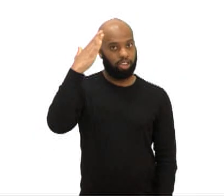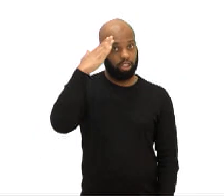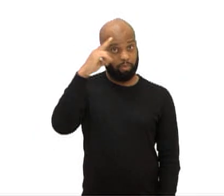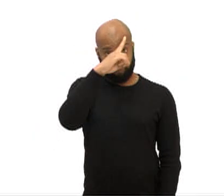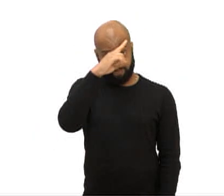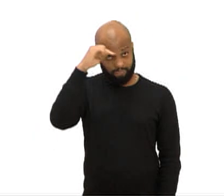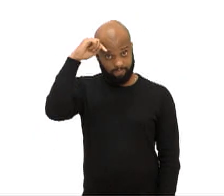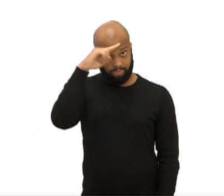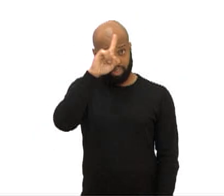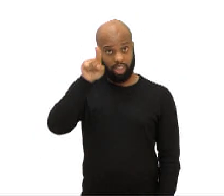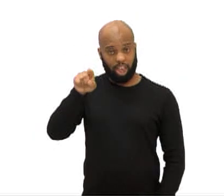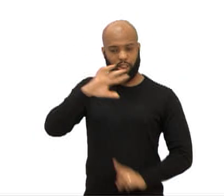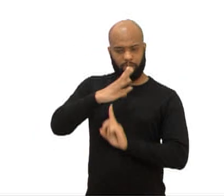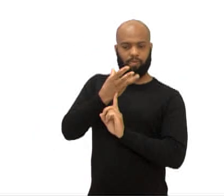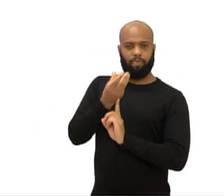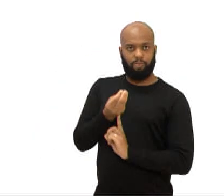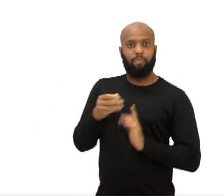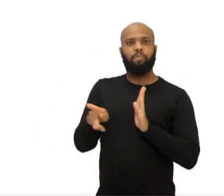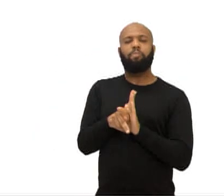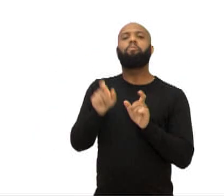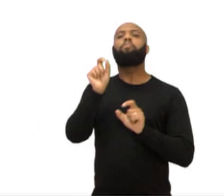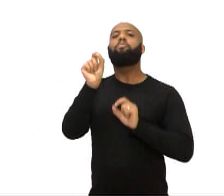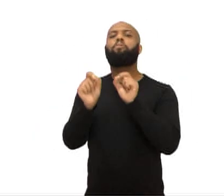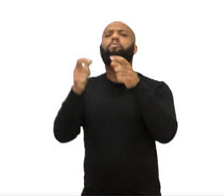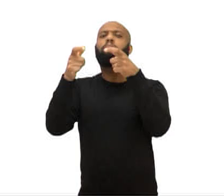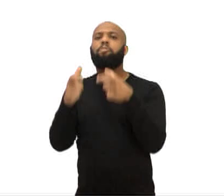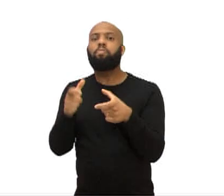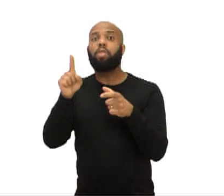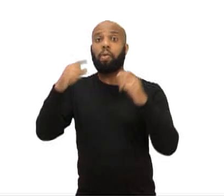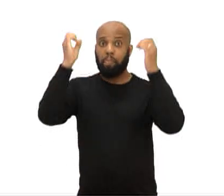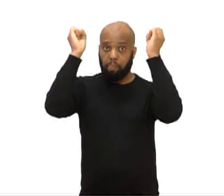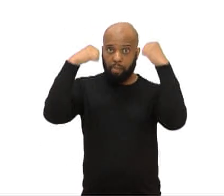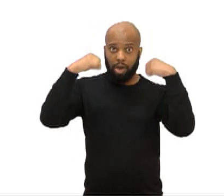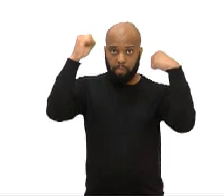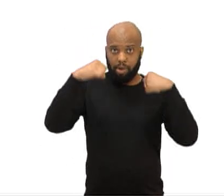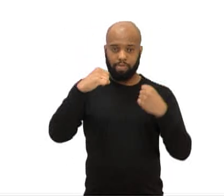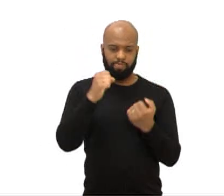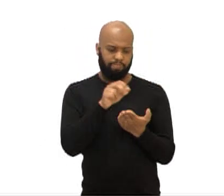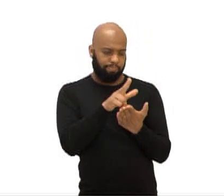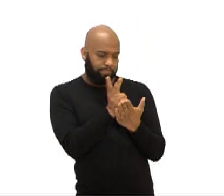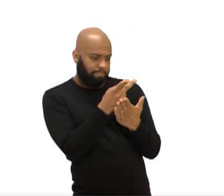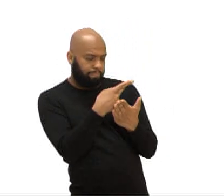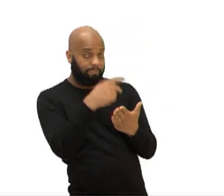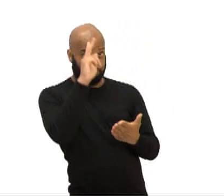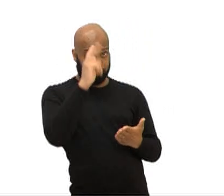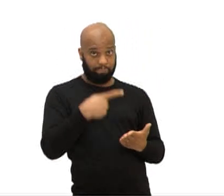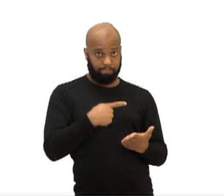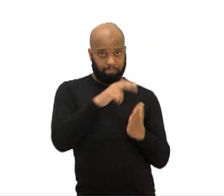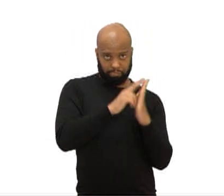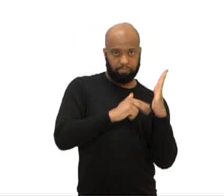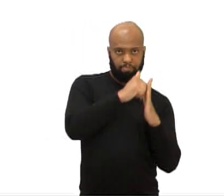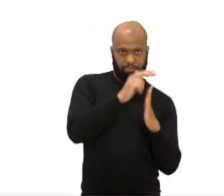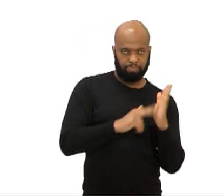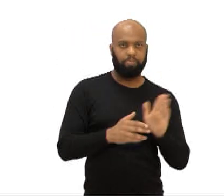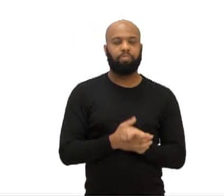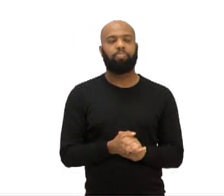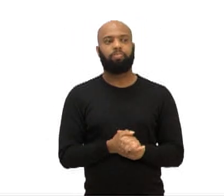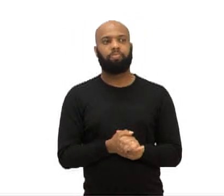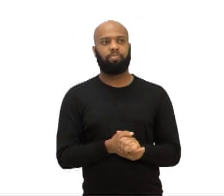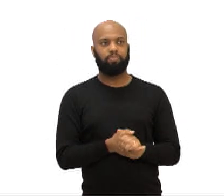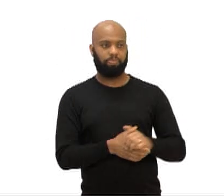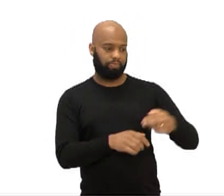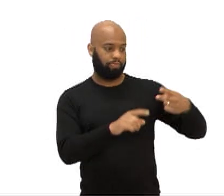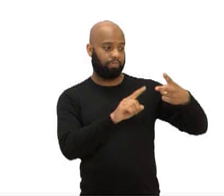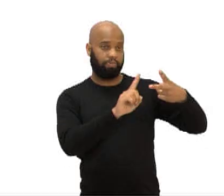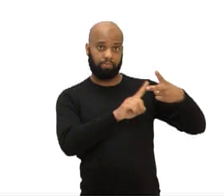Kahlo era uma artista mexicana que pintava autorretratos. Inclusive, estava no título da nossa aula, né? E a forma